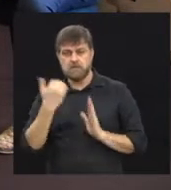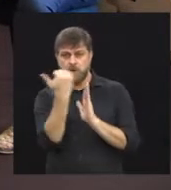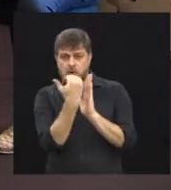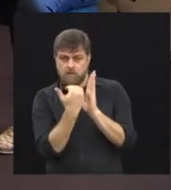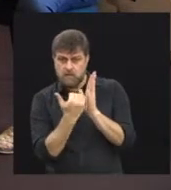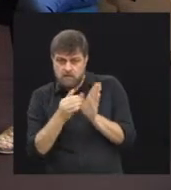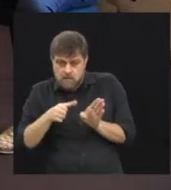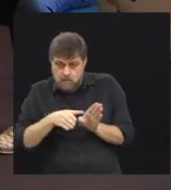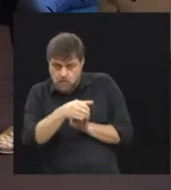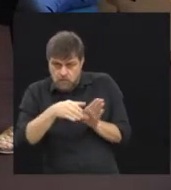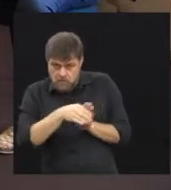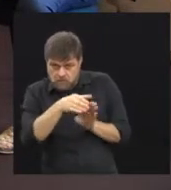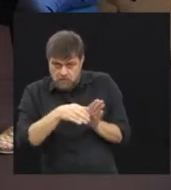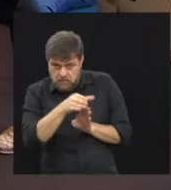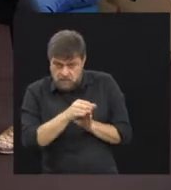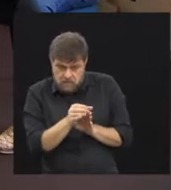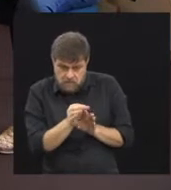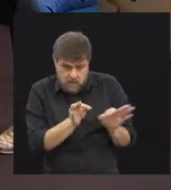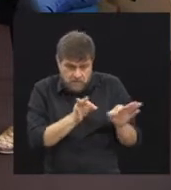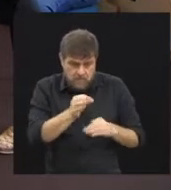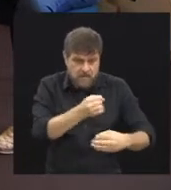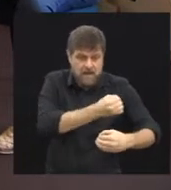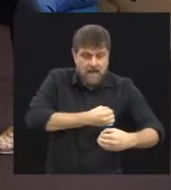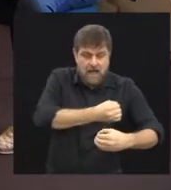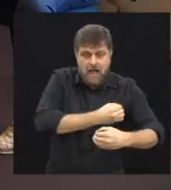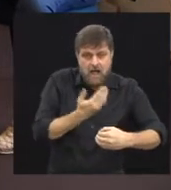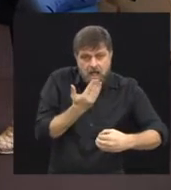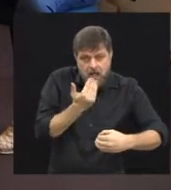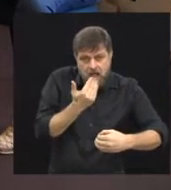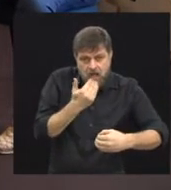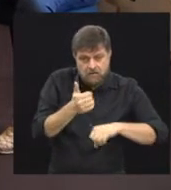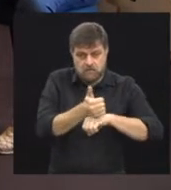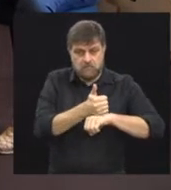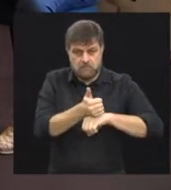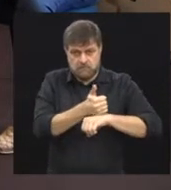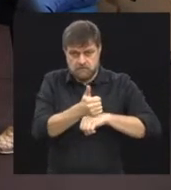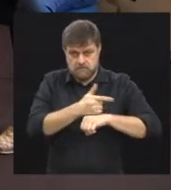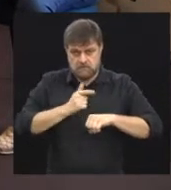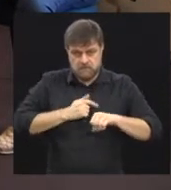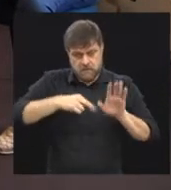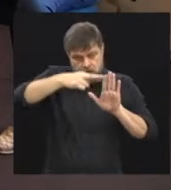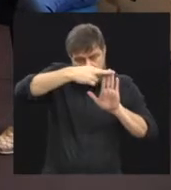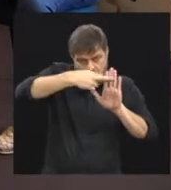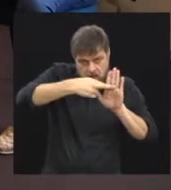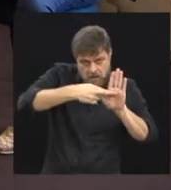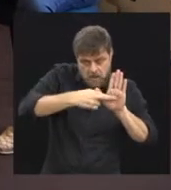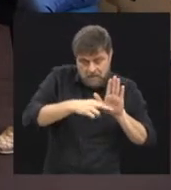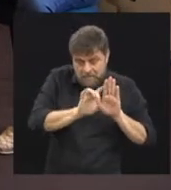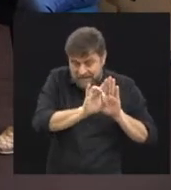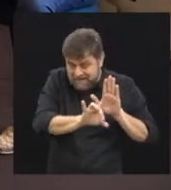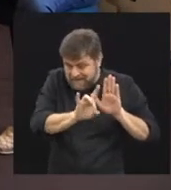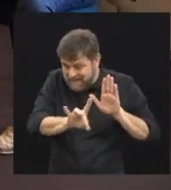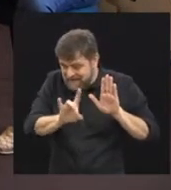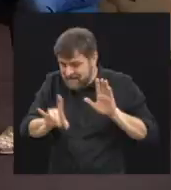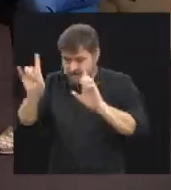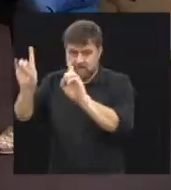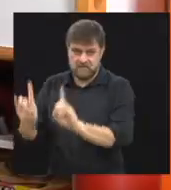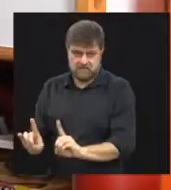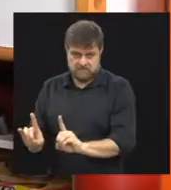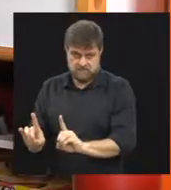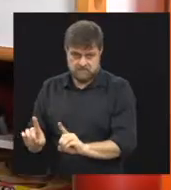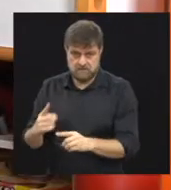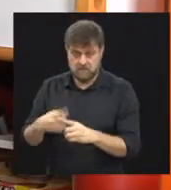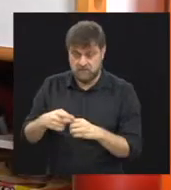um programa de orientação nutricional em que a nutricionista ela elabora dietas específicas para cada